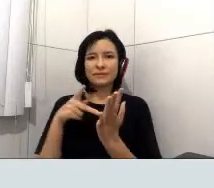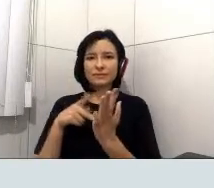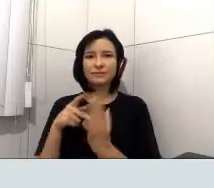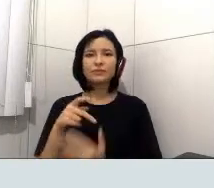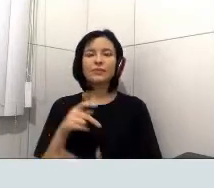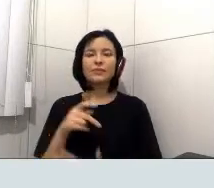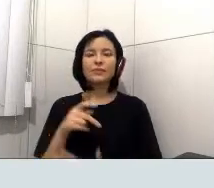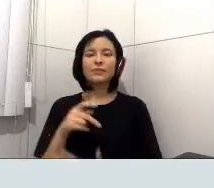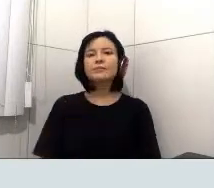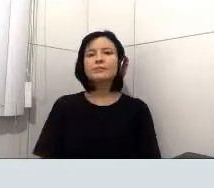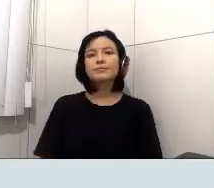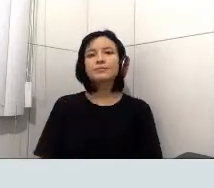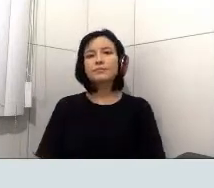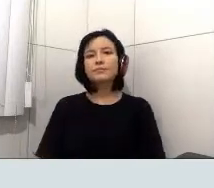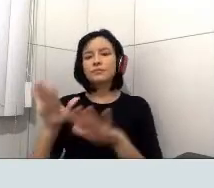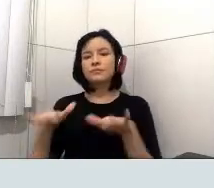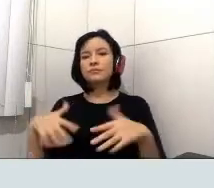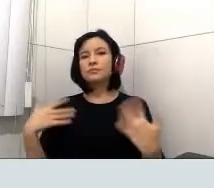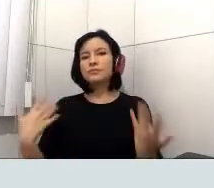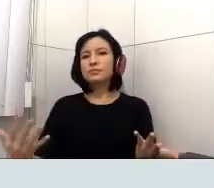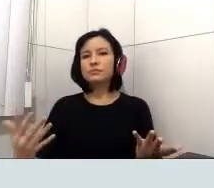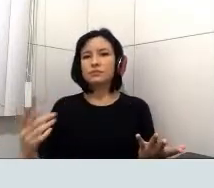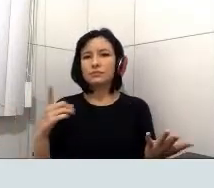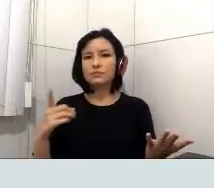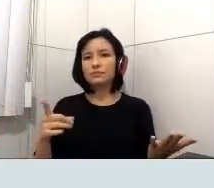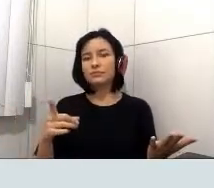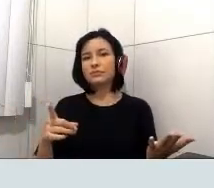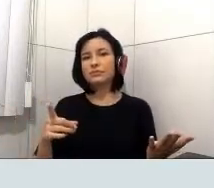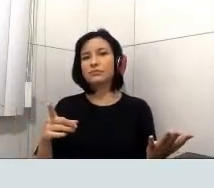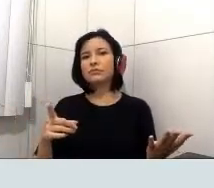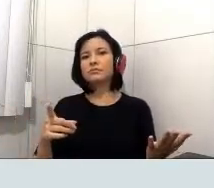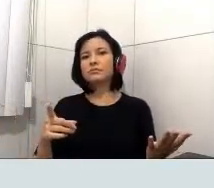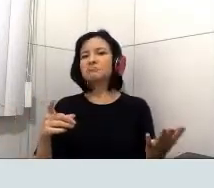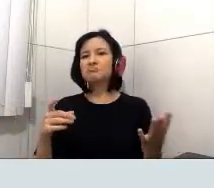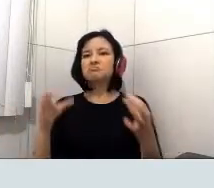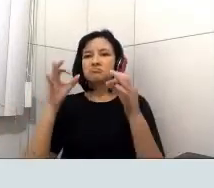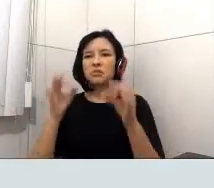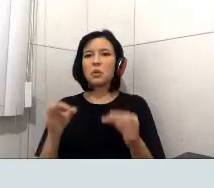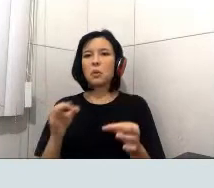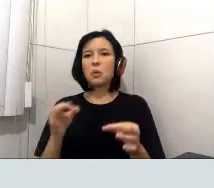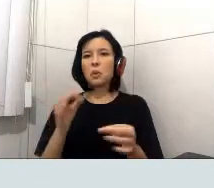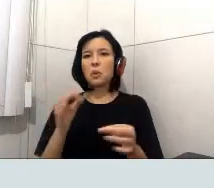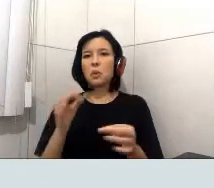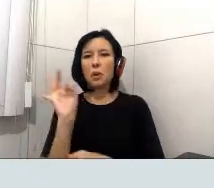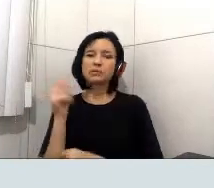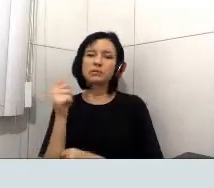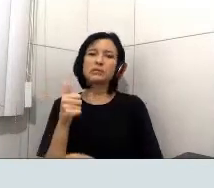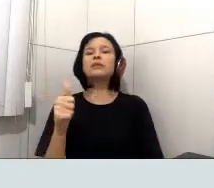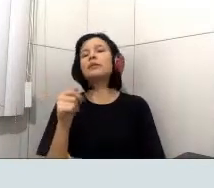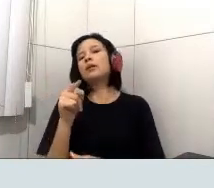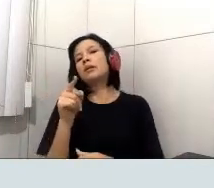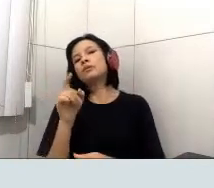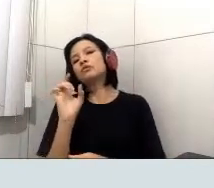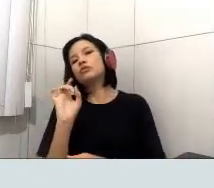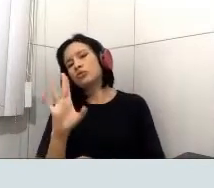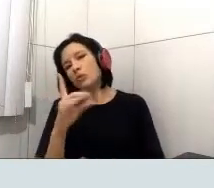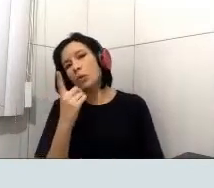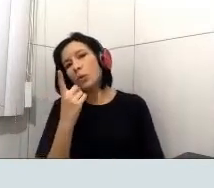Então, a questão aí está totalmente correta quando fala que apenas uma